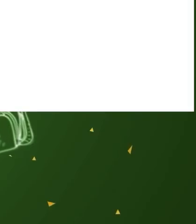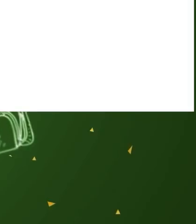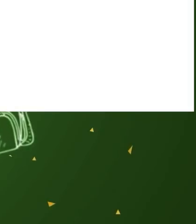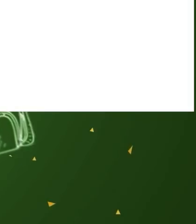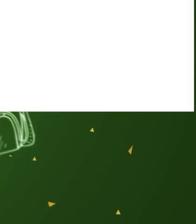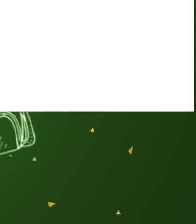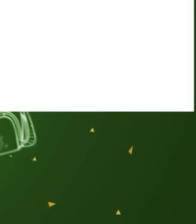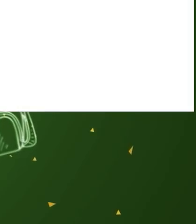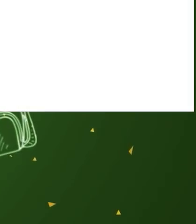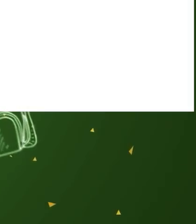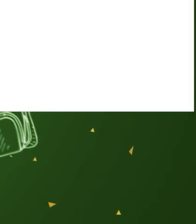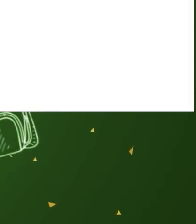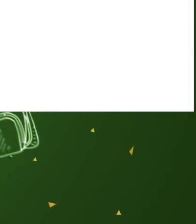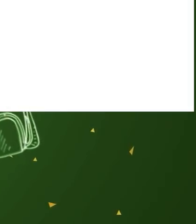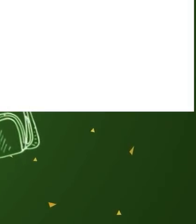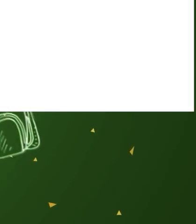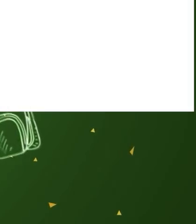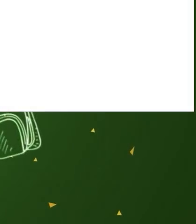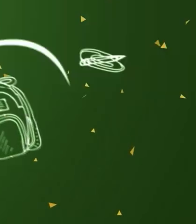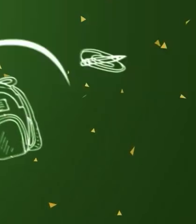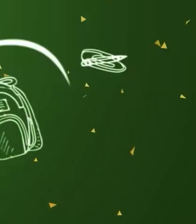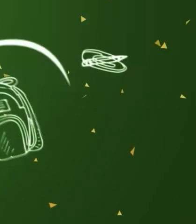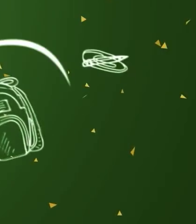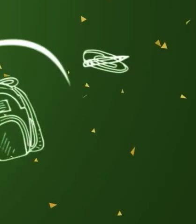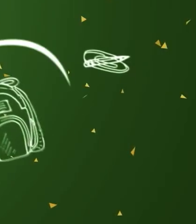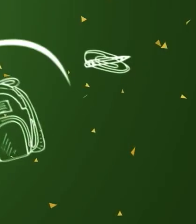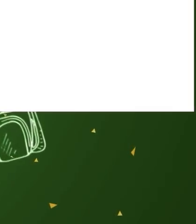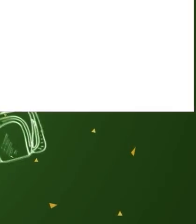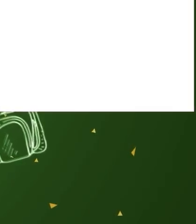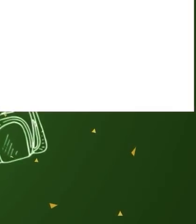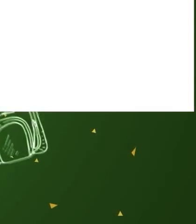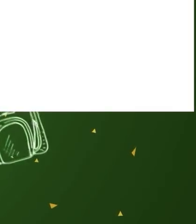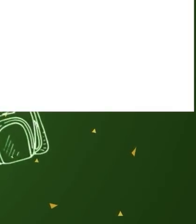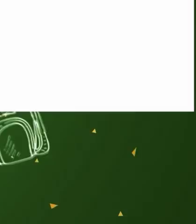A resposta certa é a letra B.